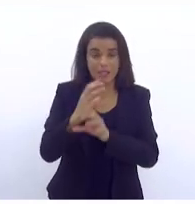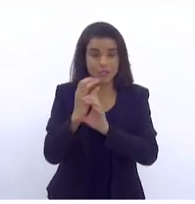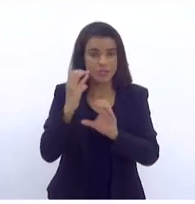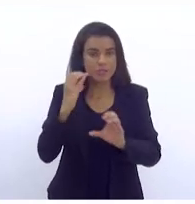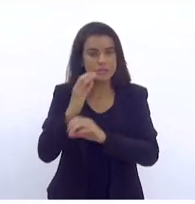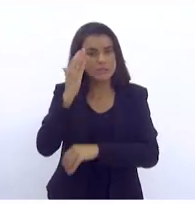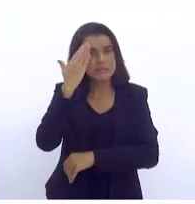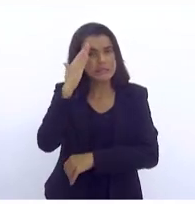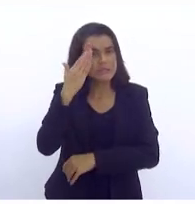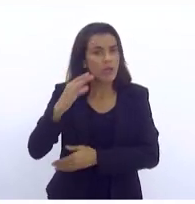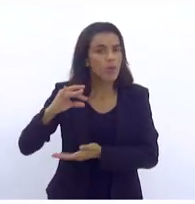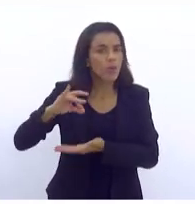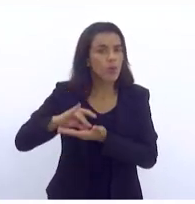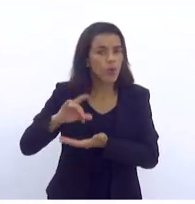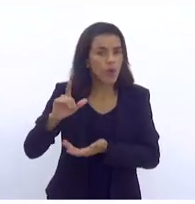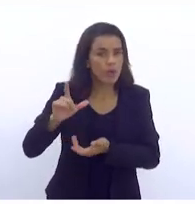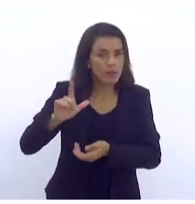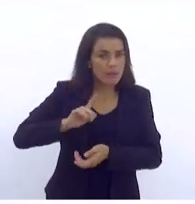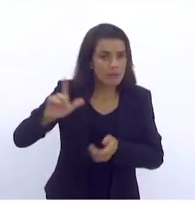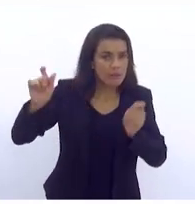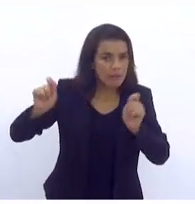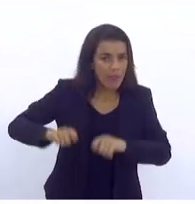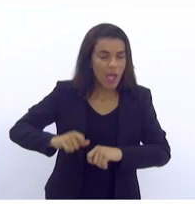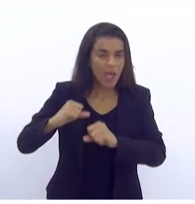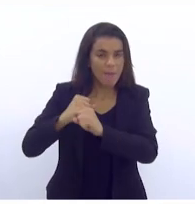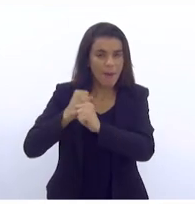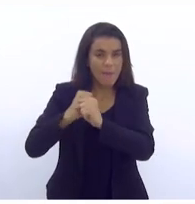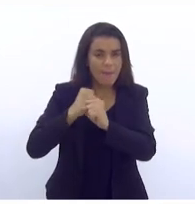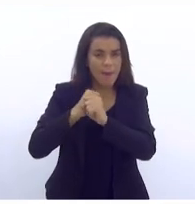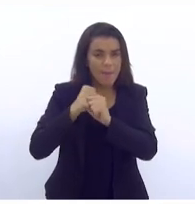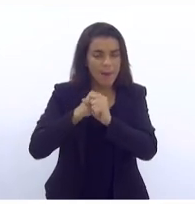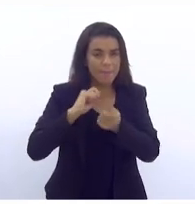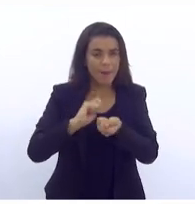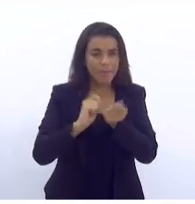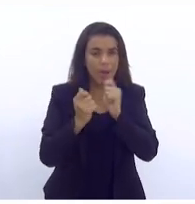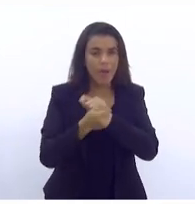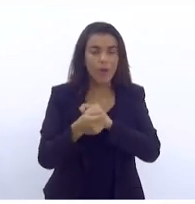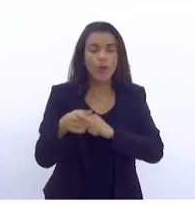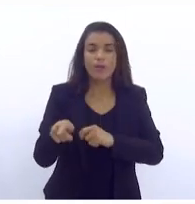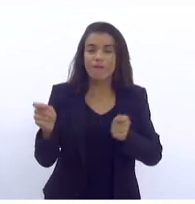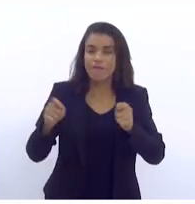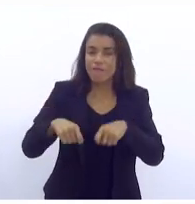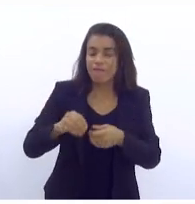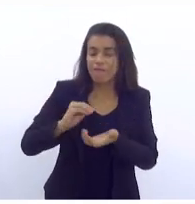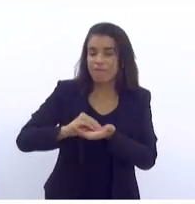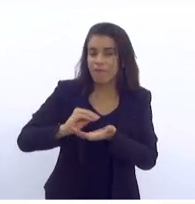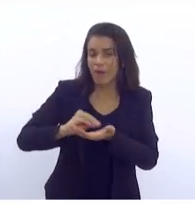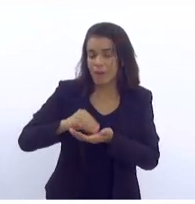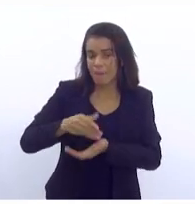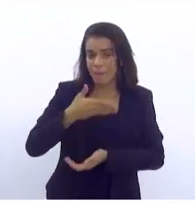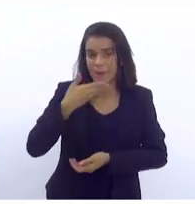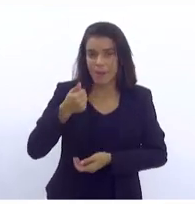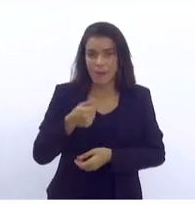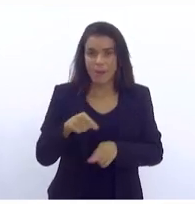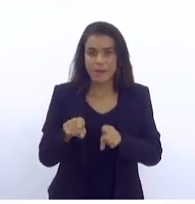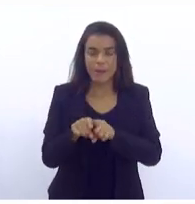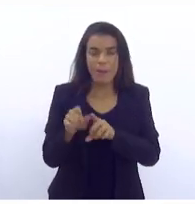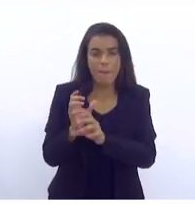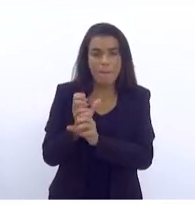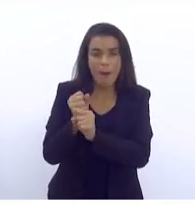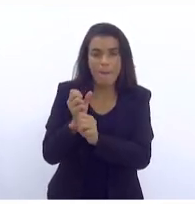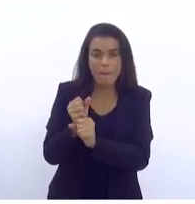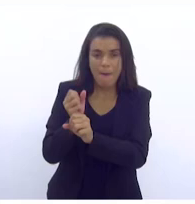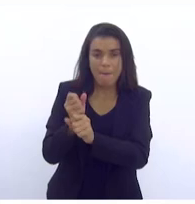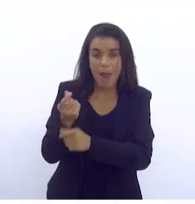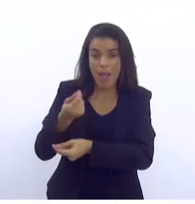que que de fato tem de rede o que que é funcional o que que precisa ser melhorado fazer o os cálculos